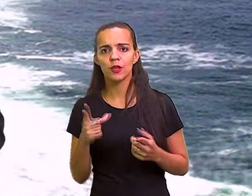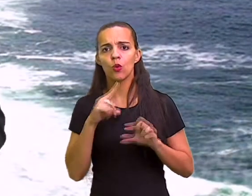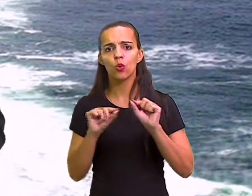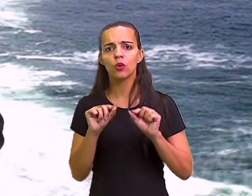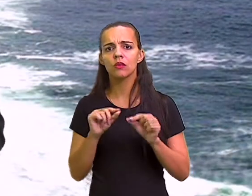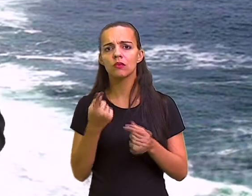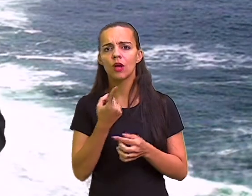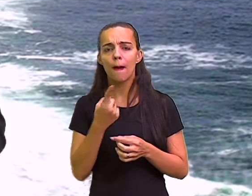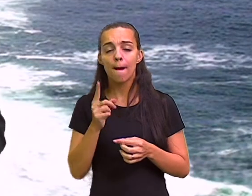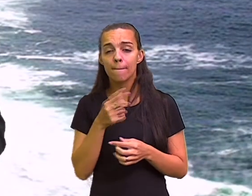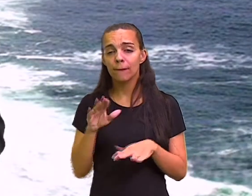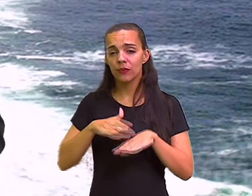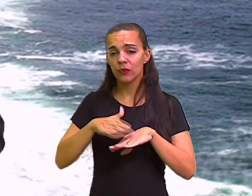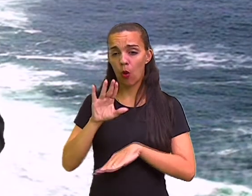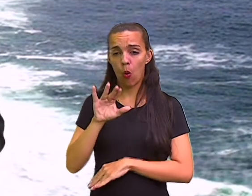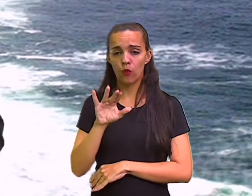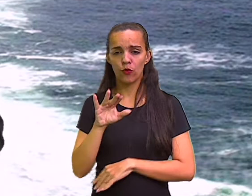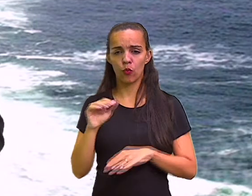tempos,